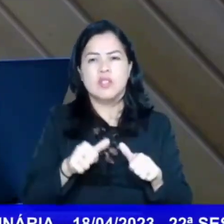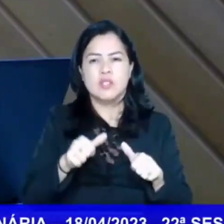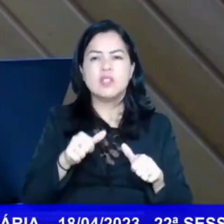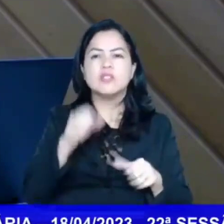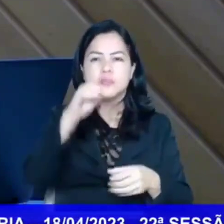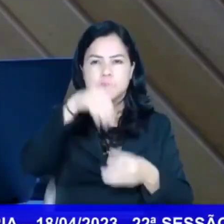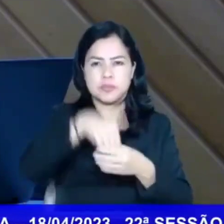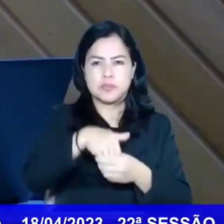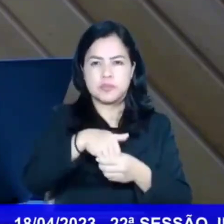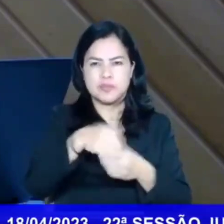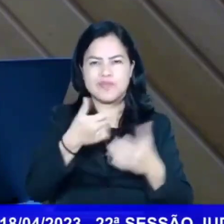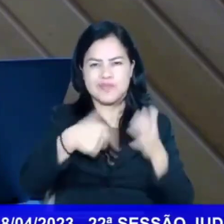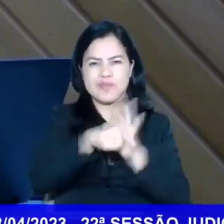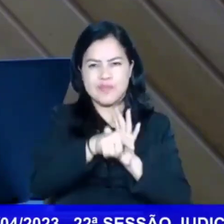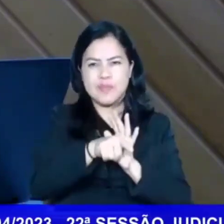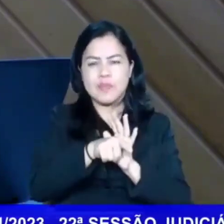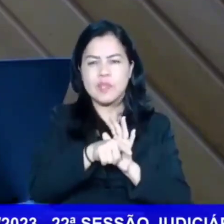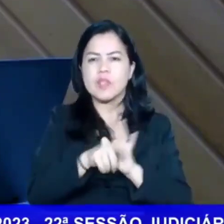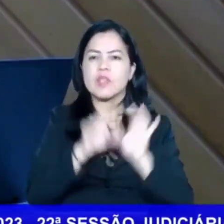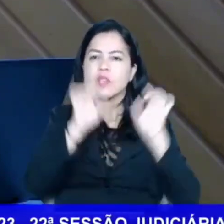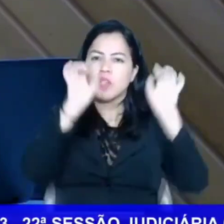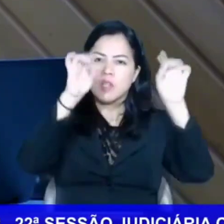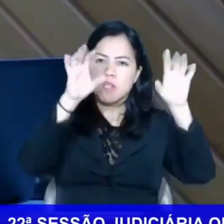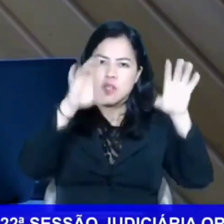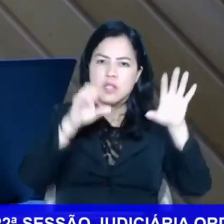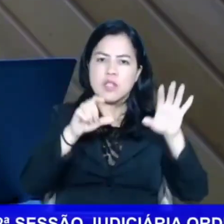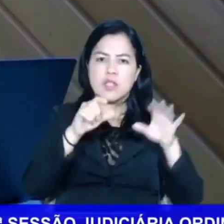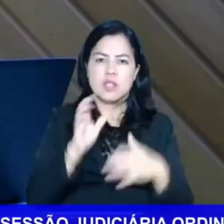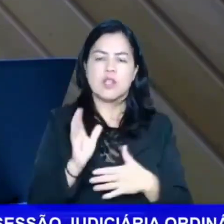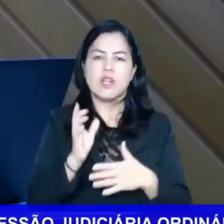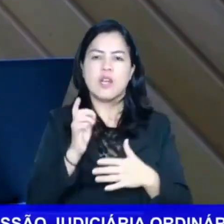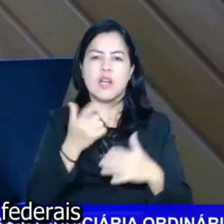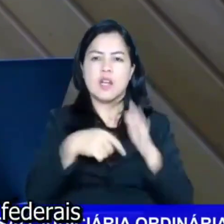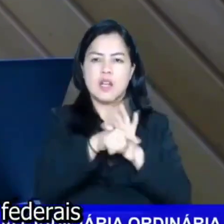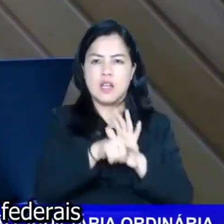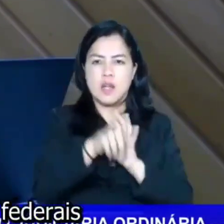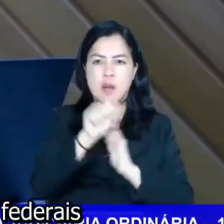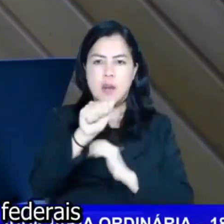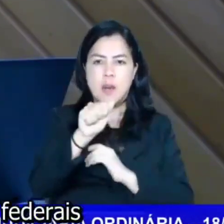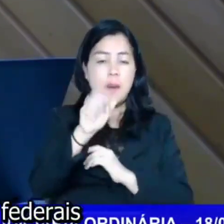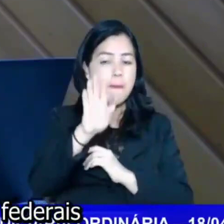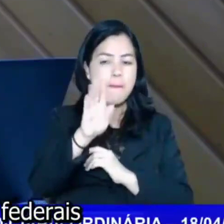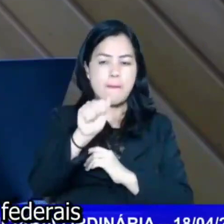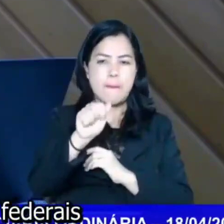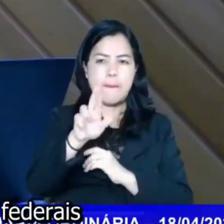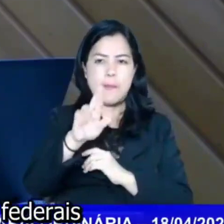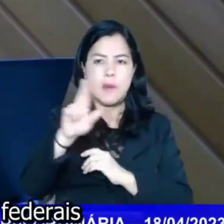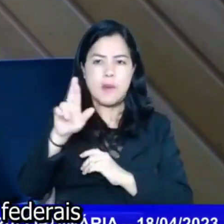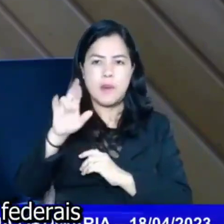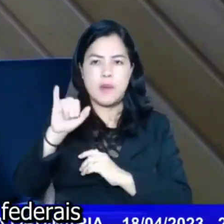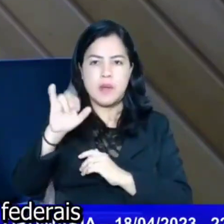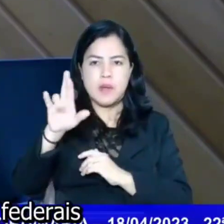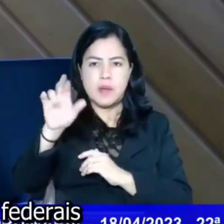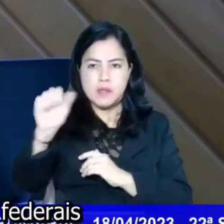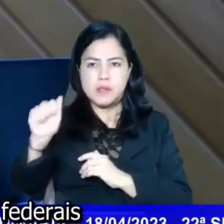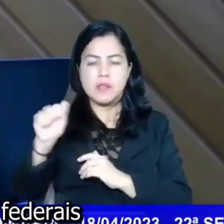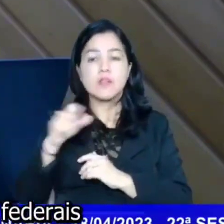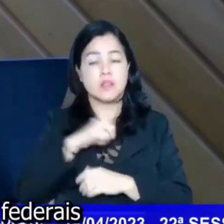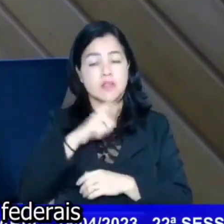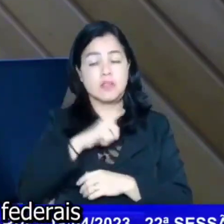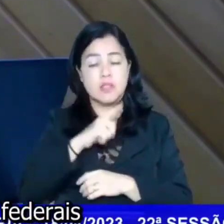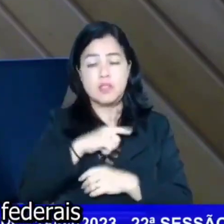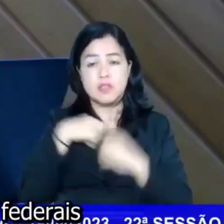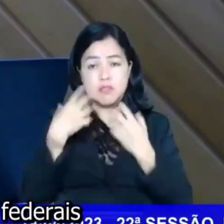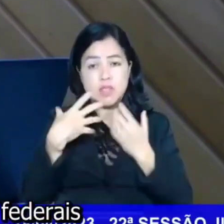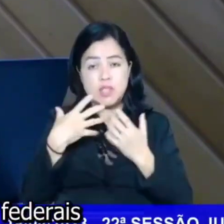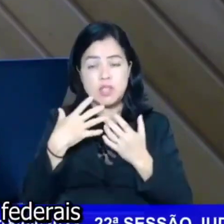em especial a cláusula de barreira, eles têm total interesse de eleger